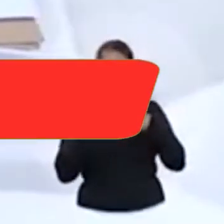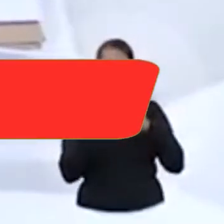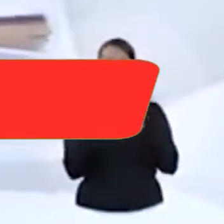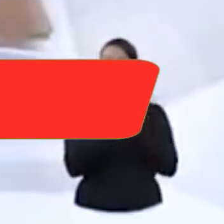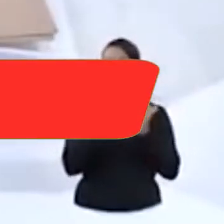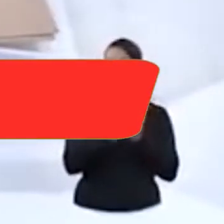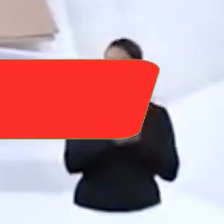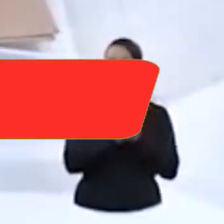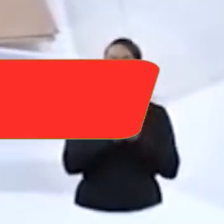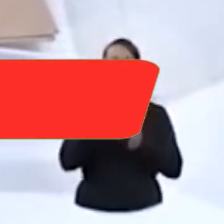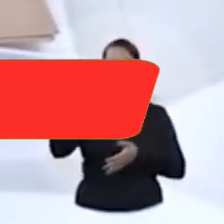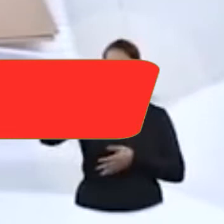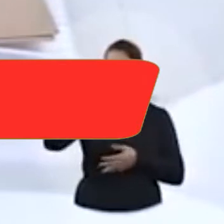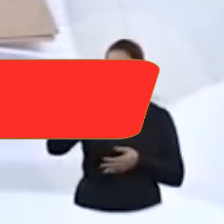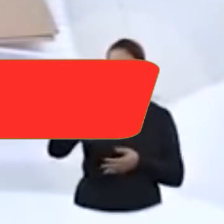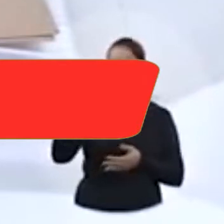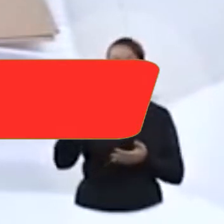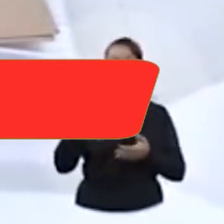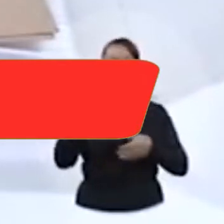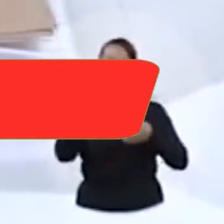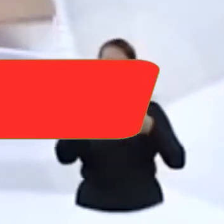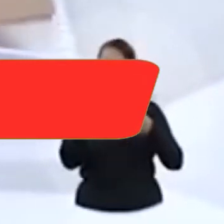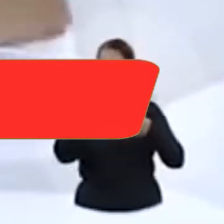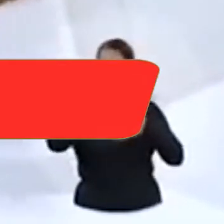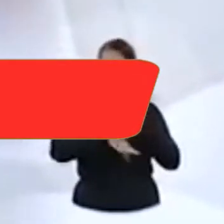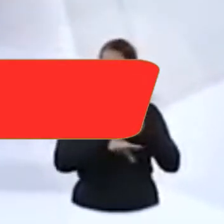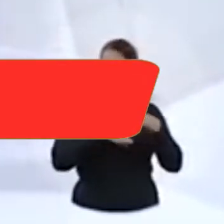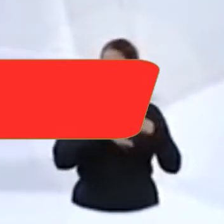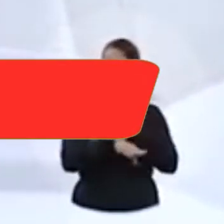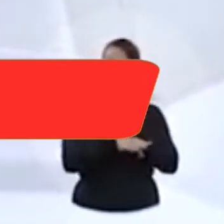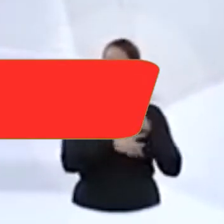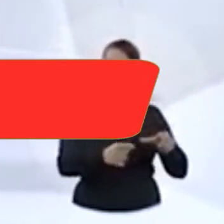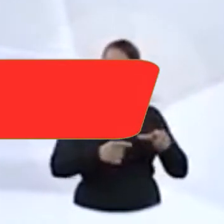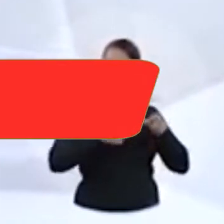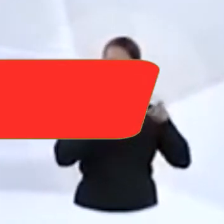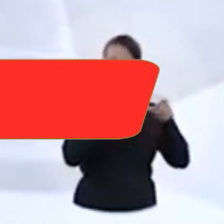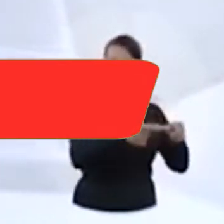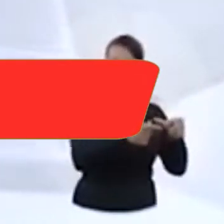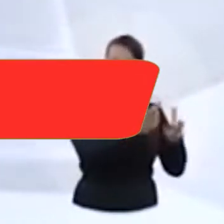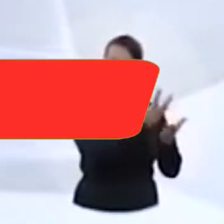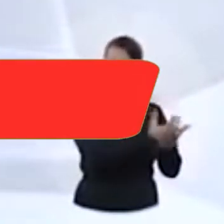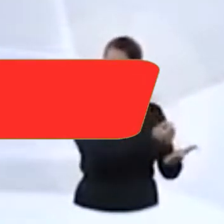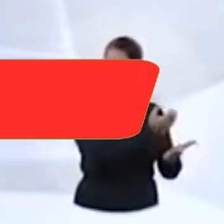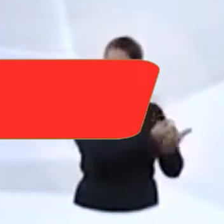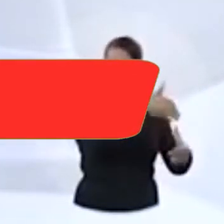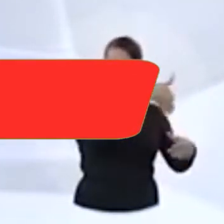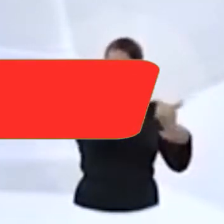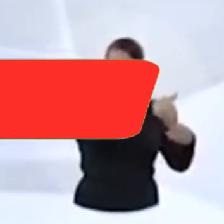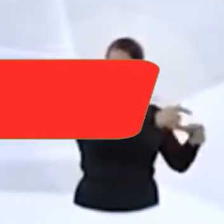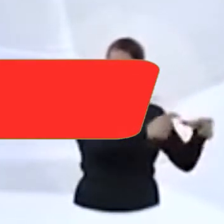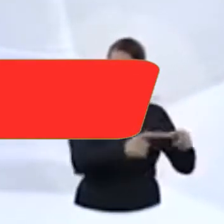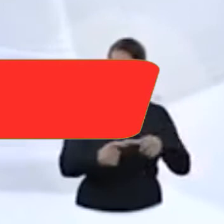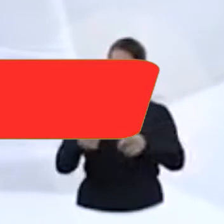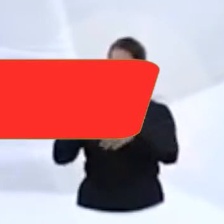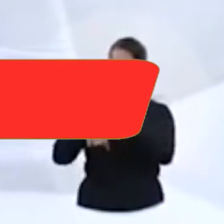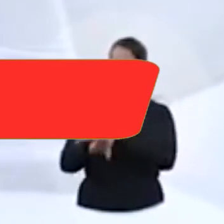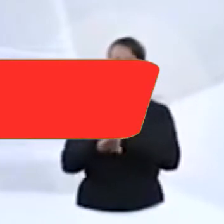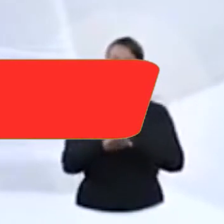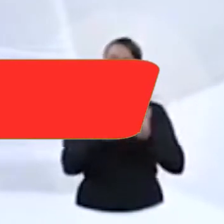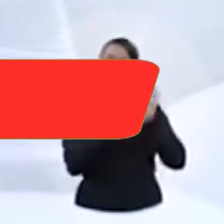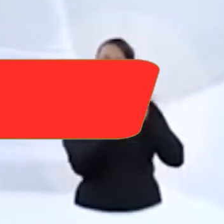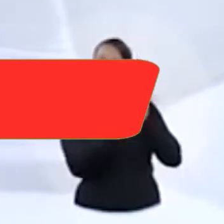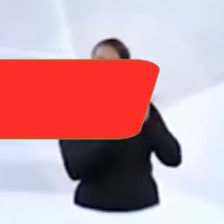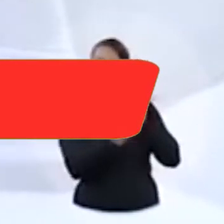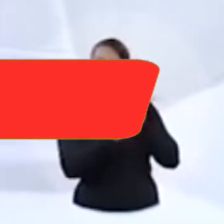acordo com o Tribunal Superior Eleitoral o treinamento presencial só vai estar disponível para aqueles que não possuem acesso